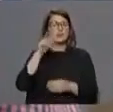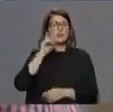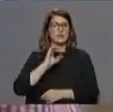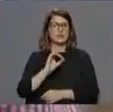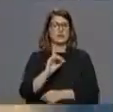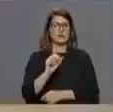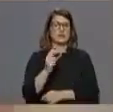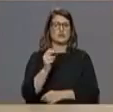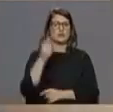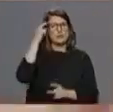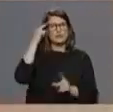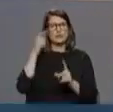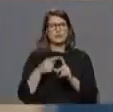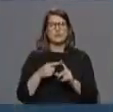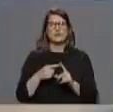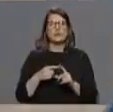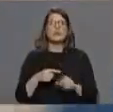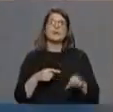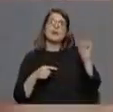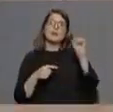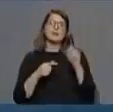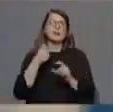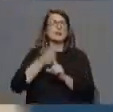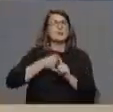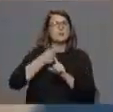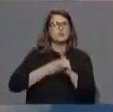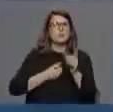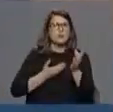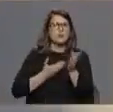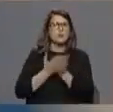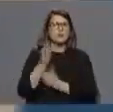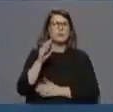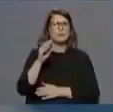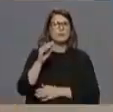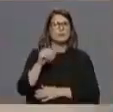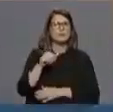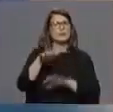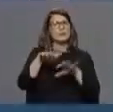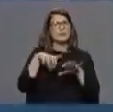para que o Partido Socialista possa continuar a lutar pelos Açores na Assembleia da República.